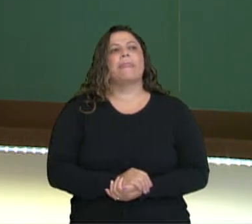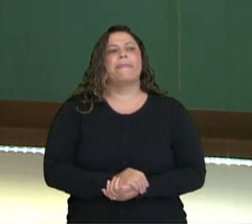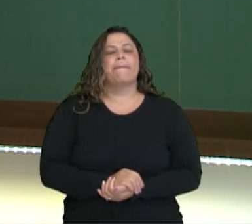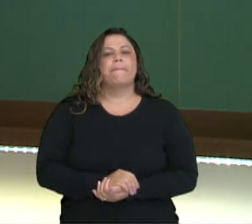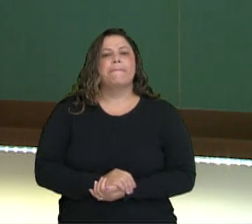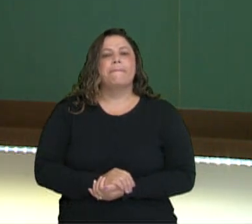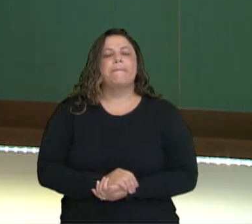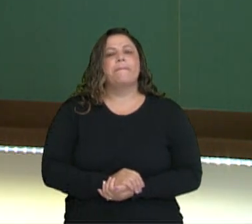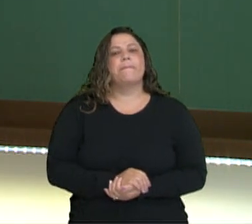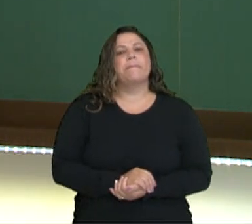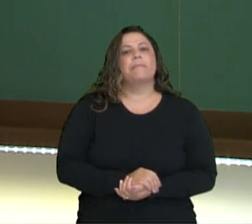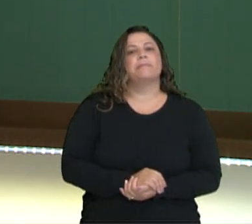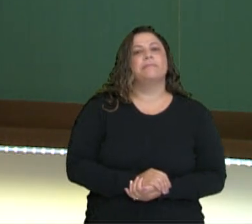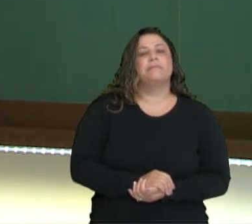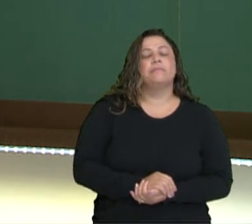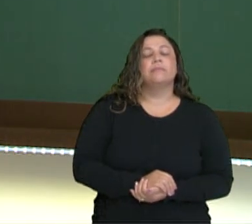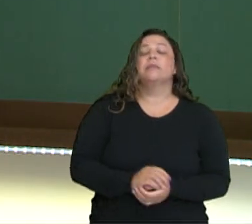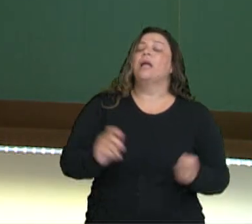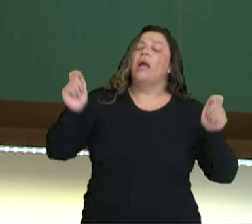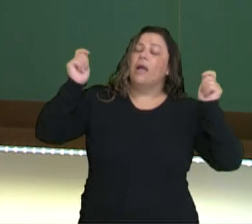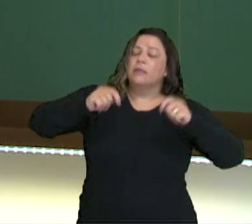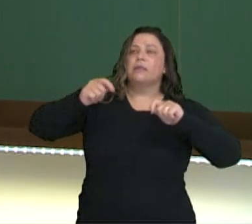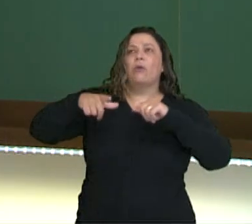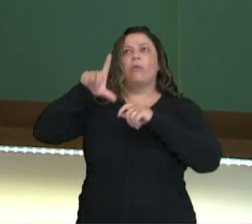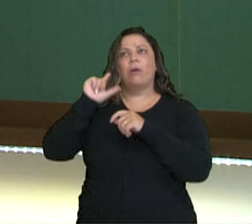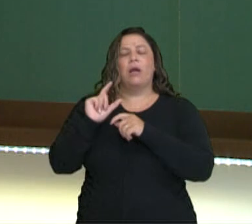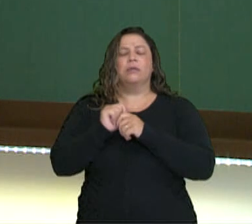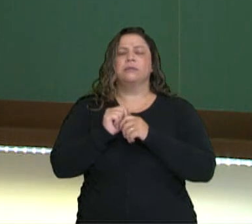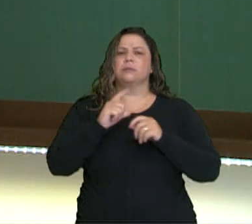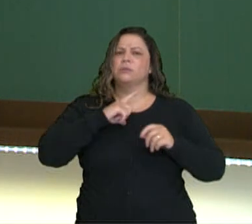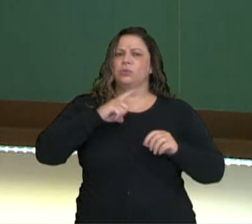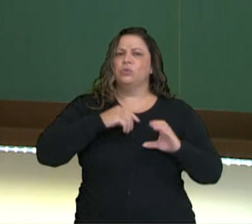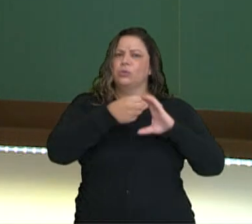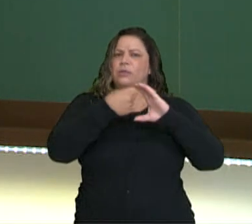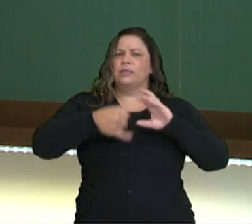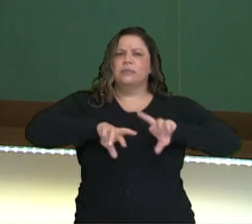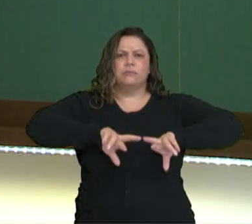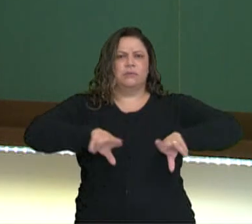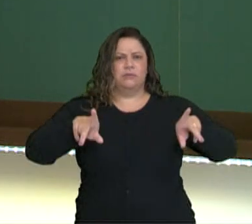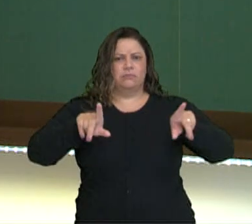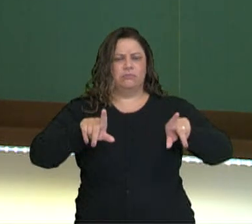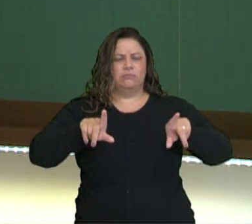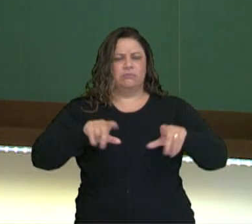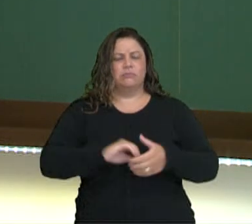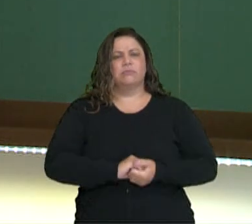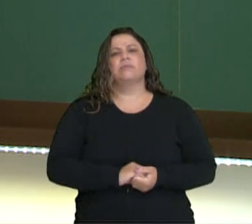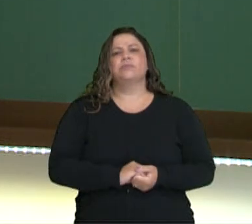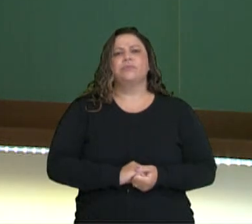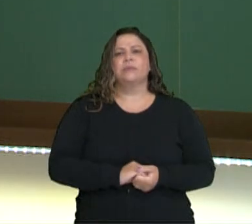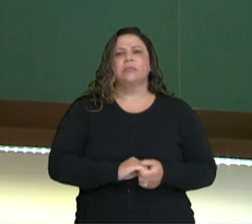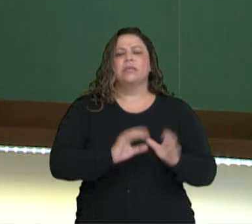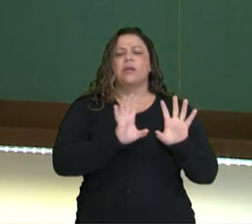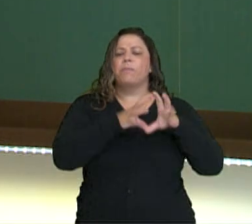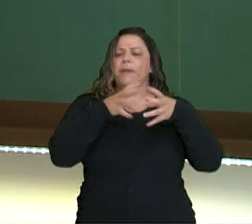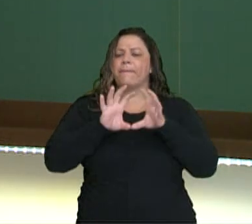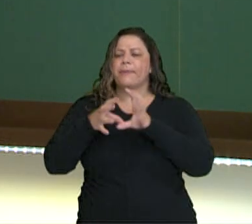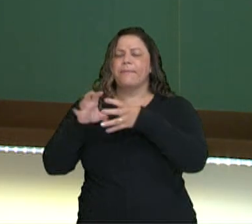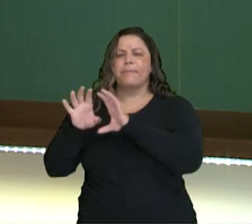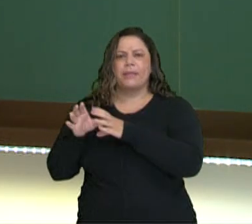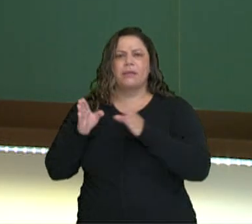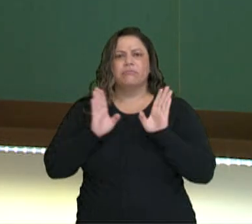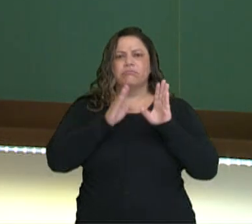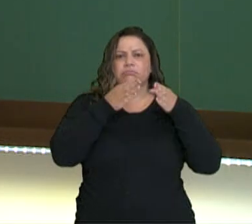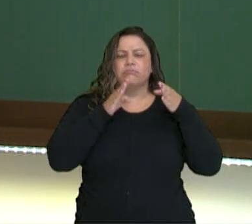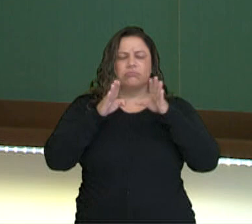Os atletas, antes tinha uma outra classificação também utilizada, que a atual seria,